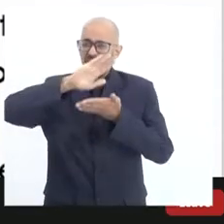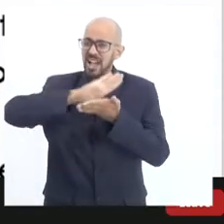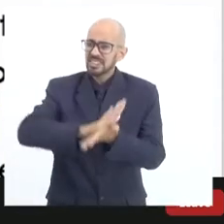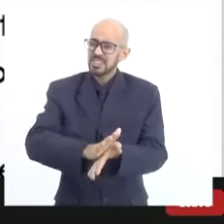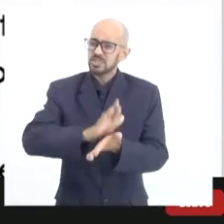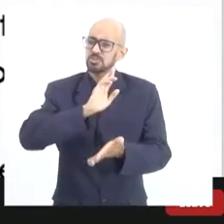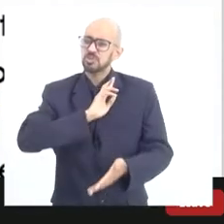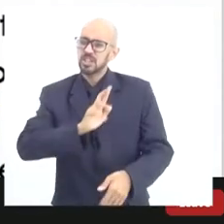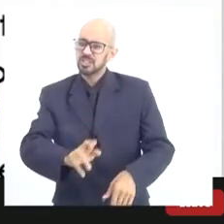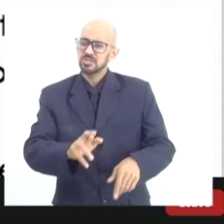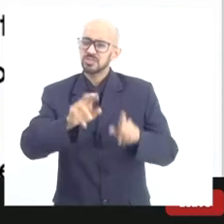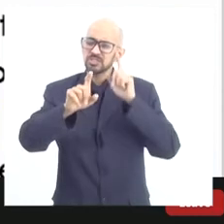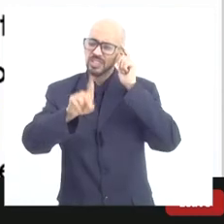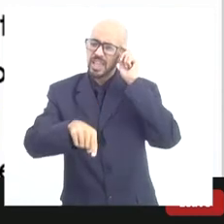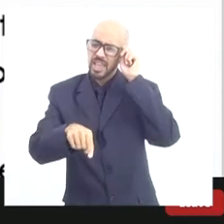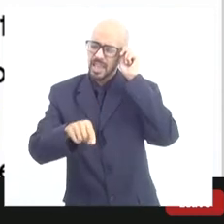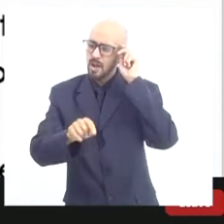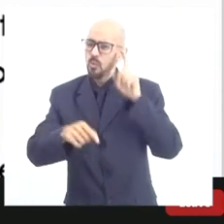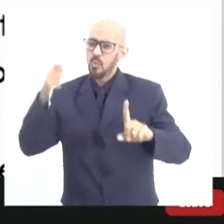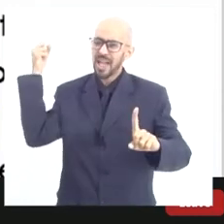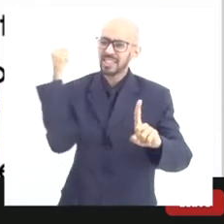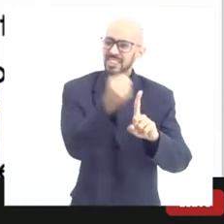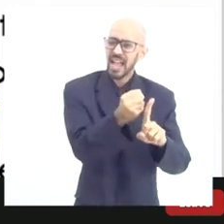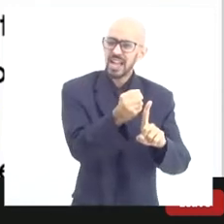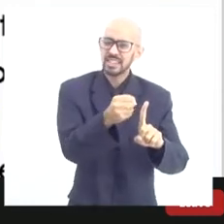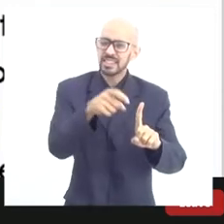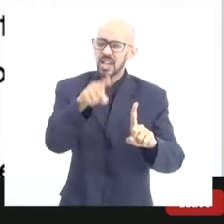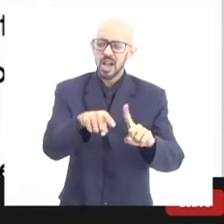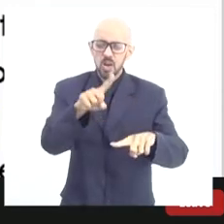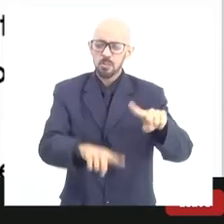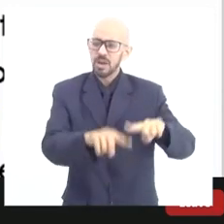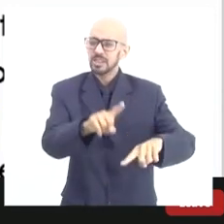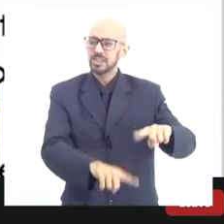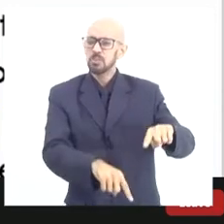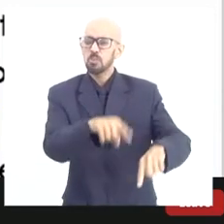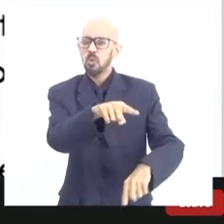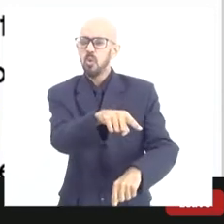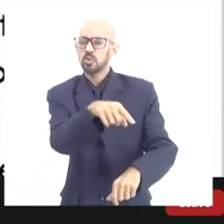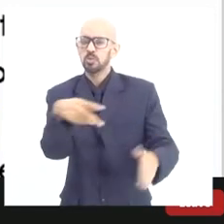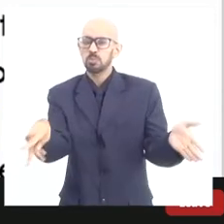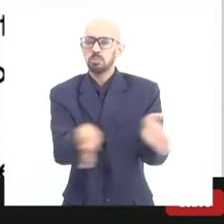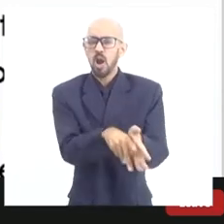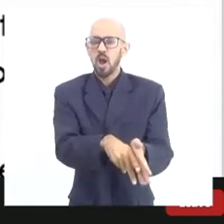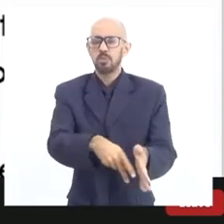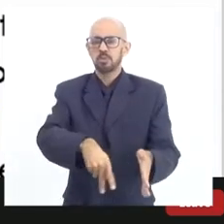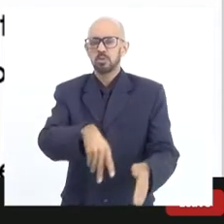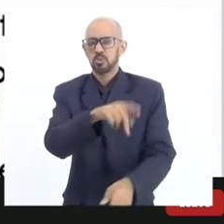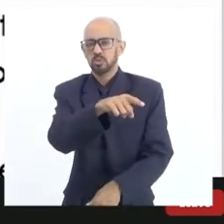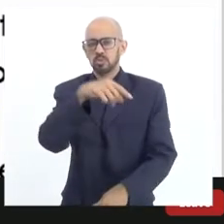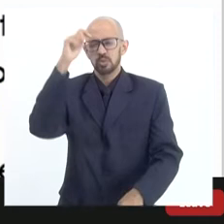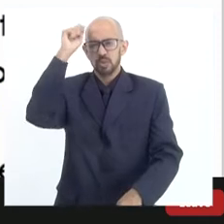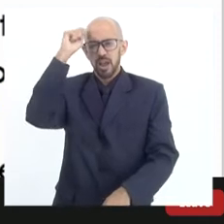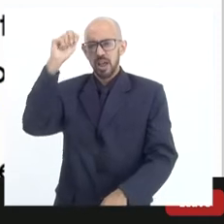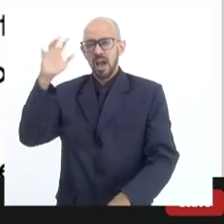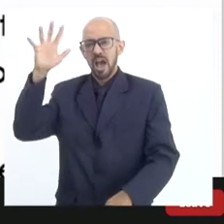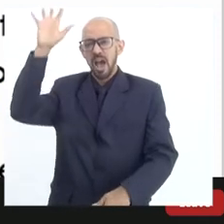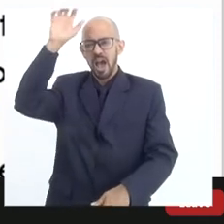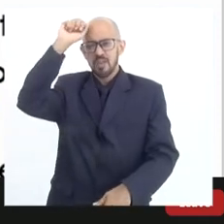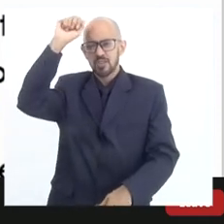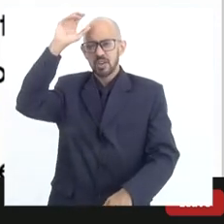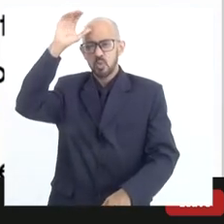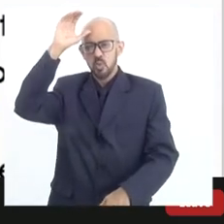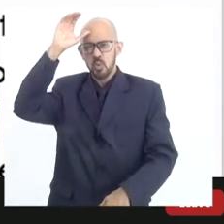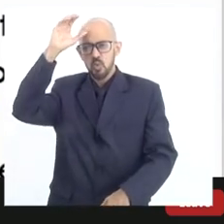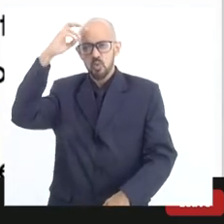aos bens simbólicos, ao legado ancestral negro. Isso é o racismo e isso é o que nós chamamos de racismo religioso,